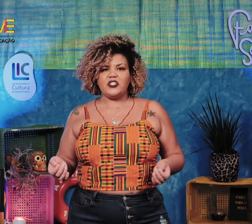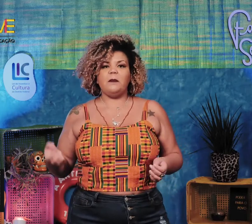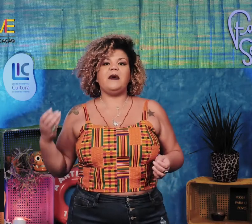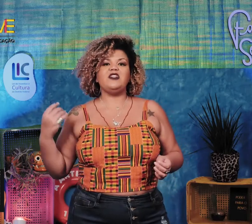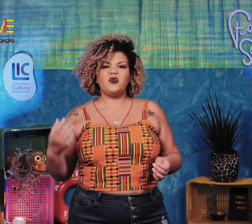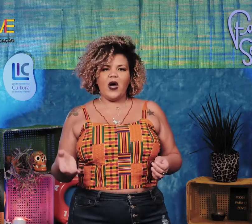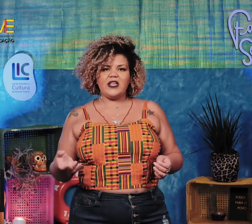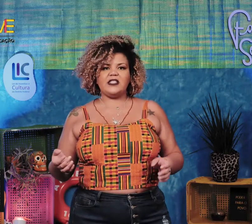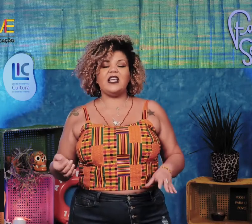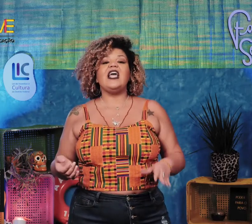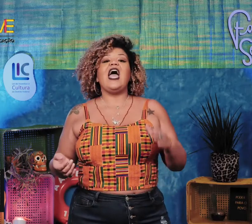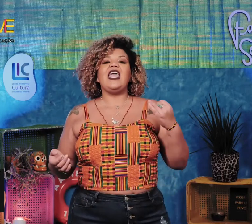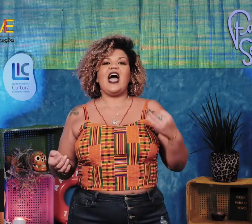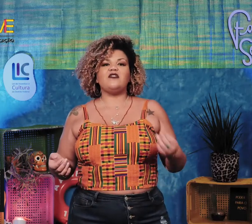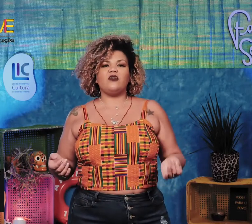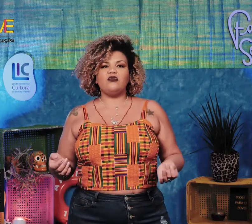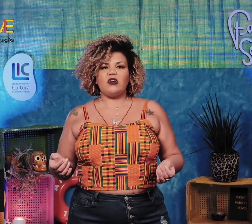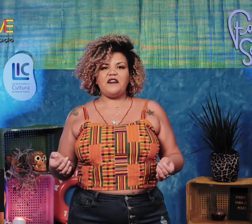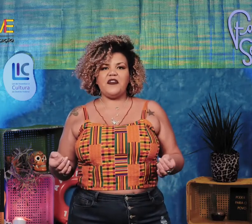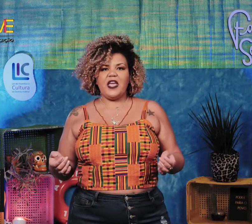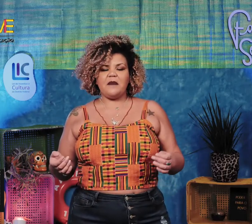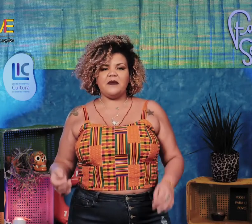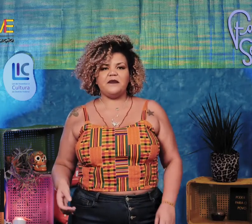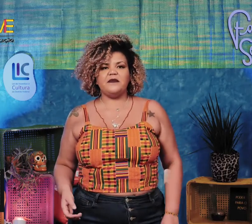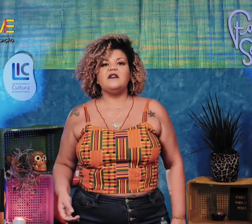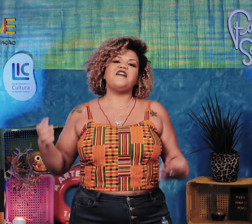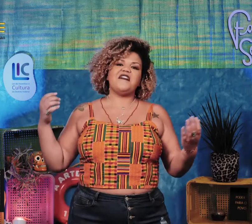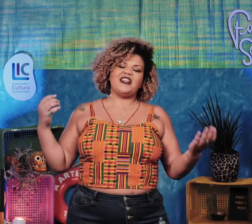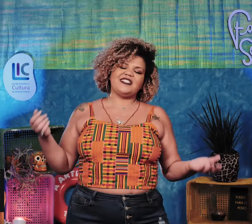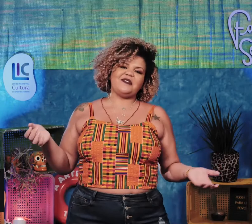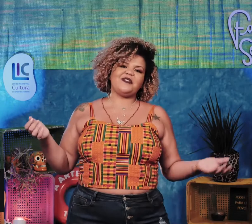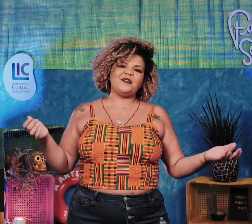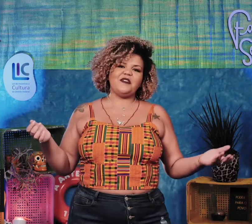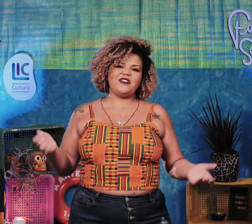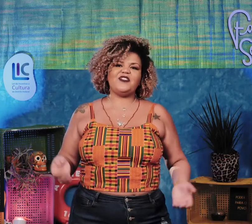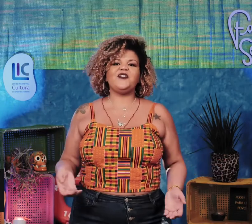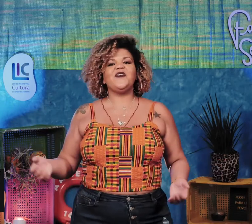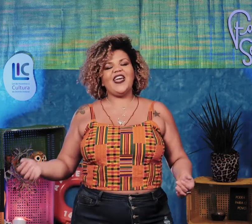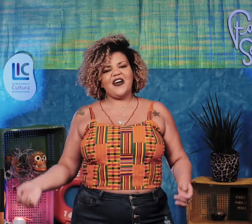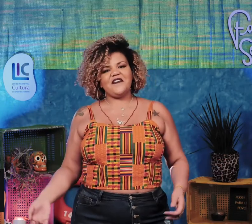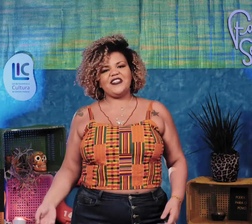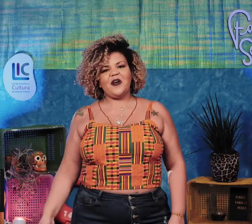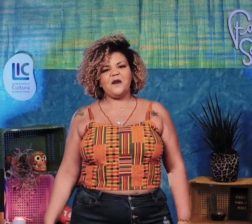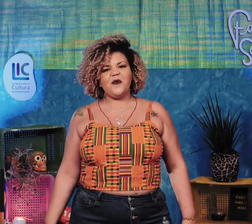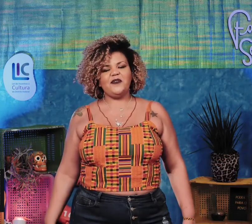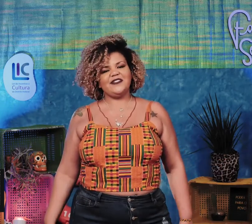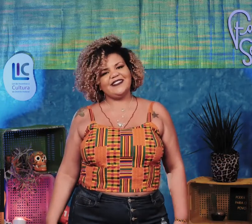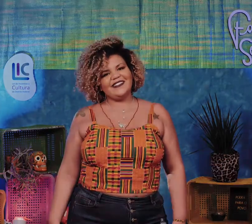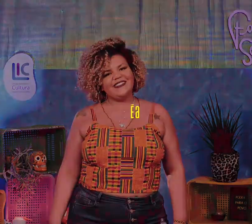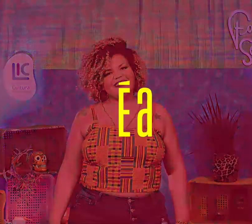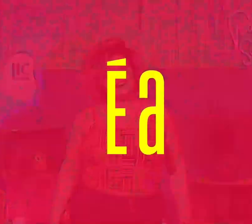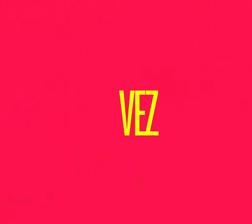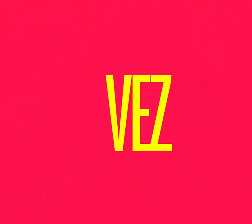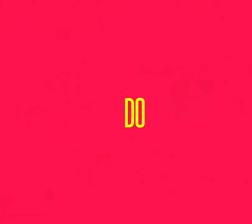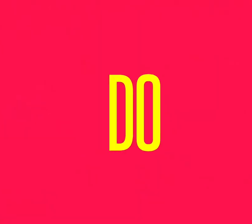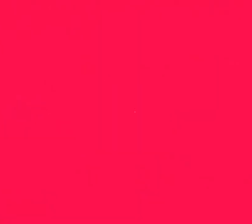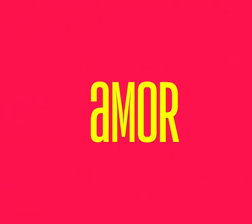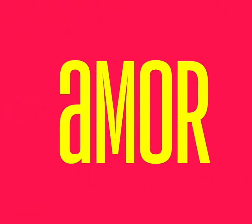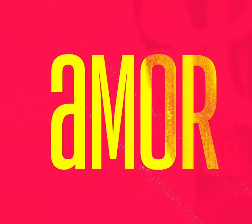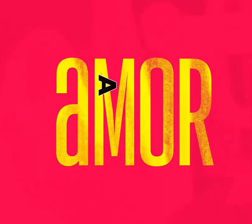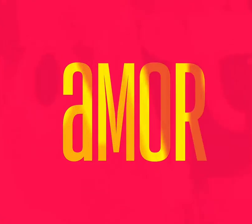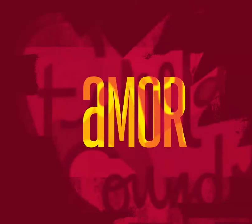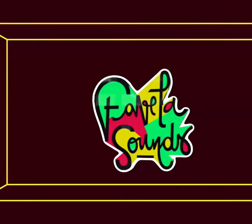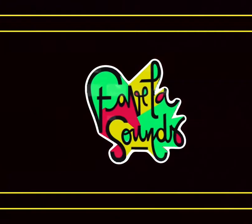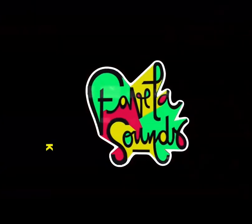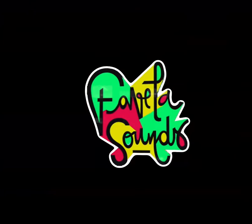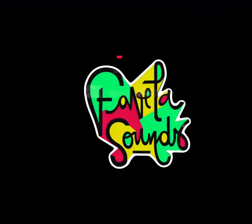Fiat Budweiser e Rádio Cultura FM favela Santa 2021 é a vez do amor fazer do